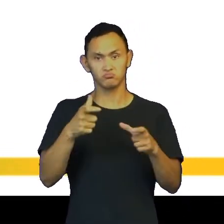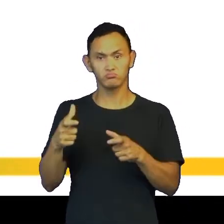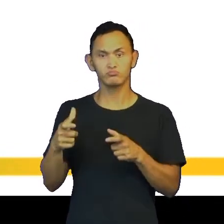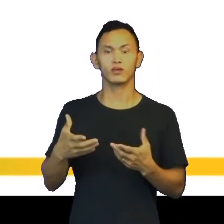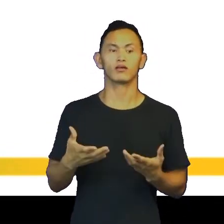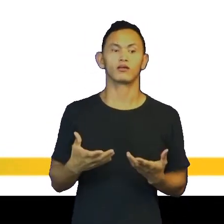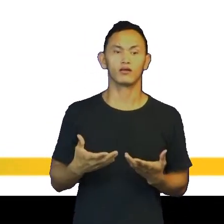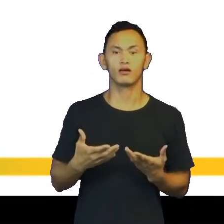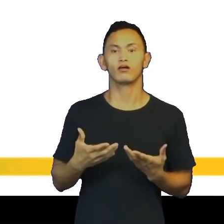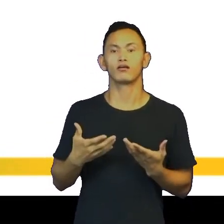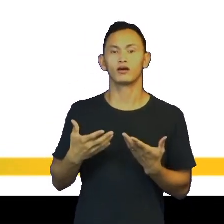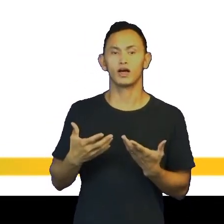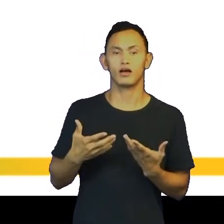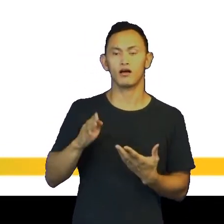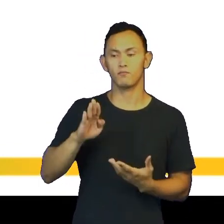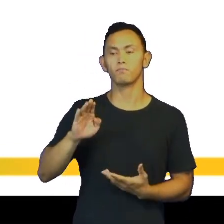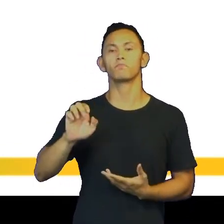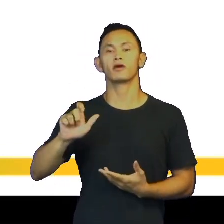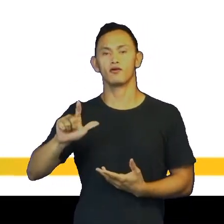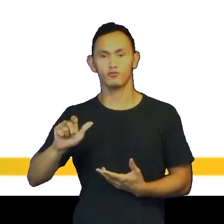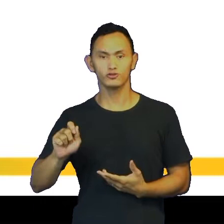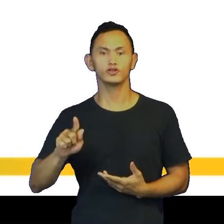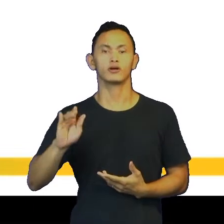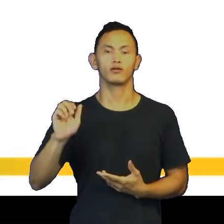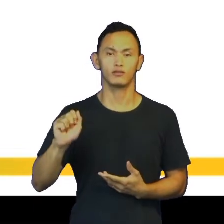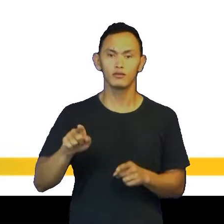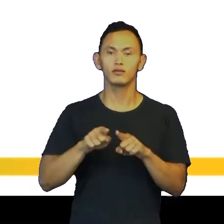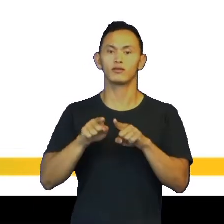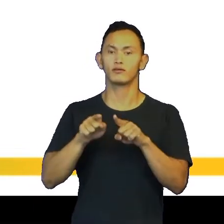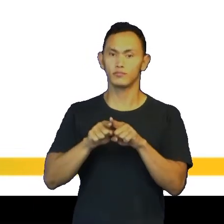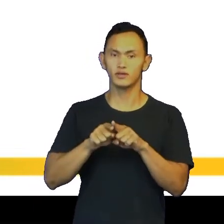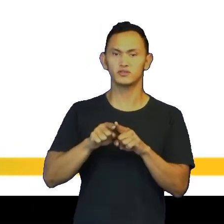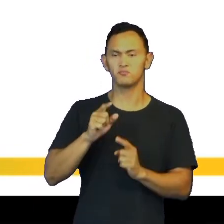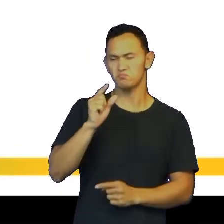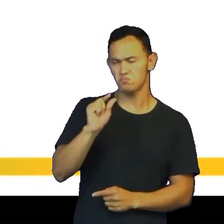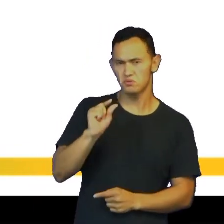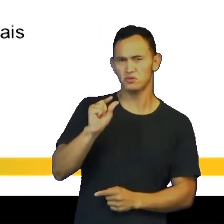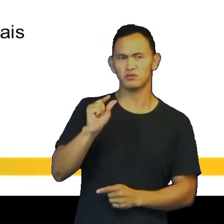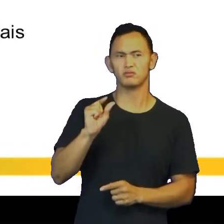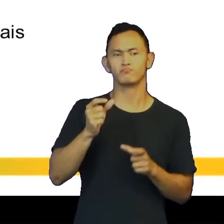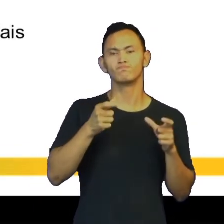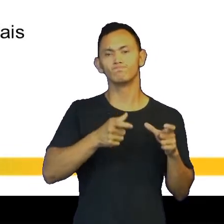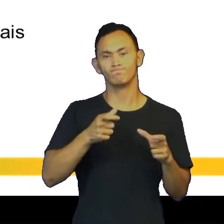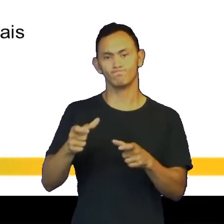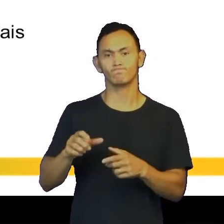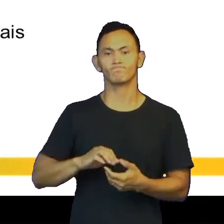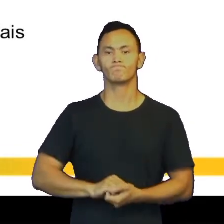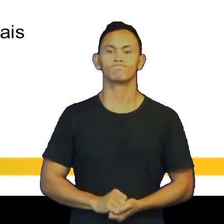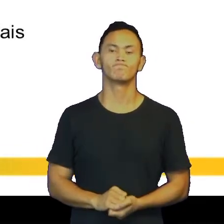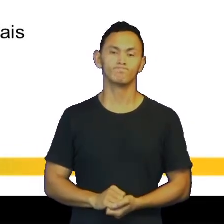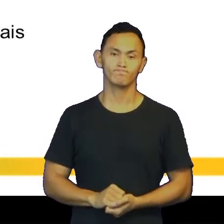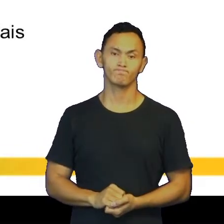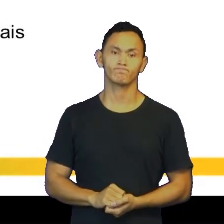Bélgica, ali no meio, que é só uma porção de terra.